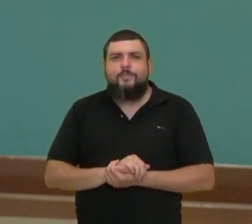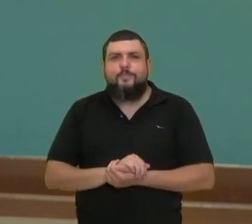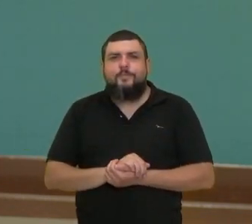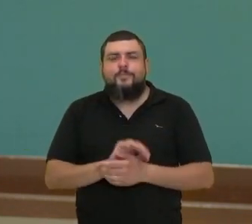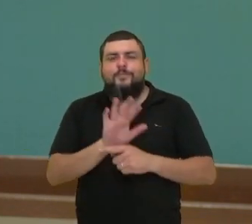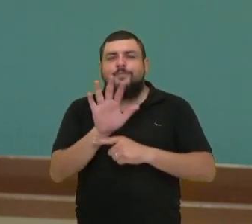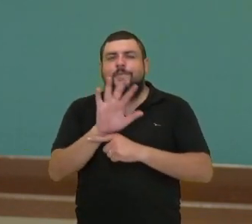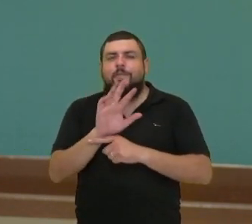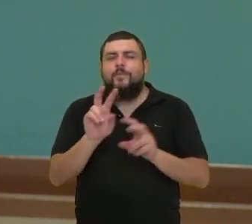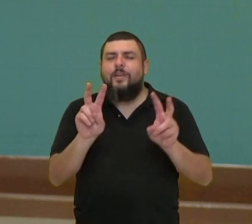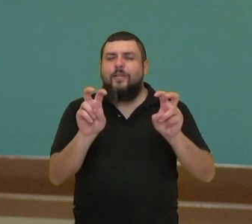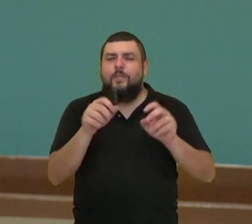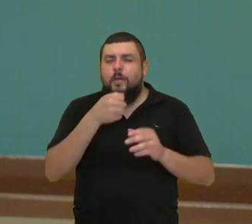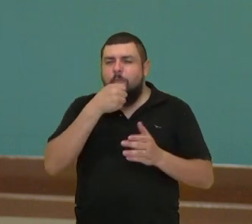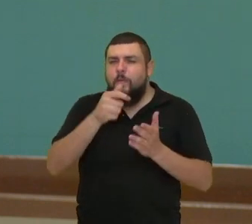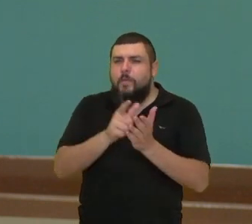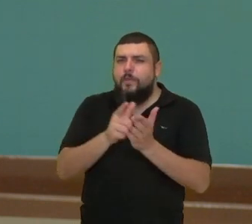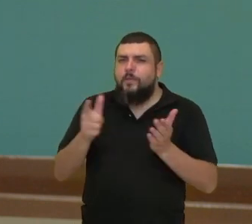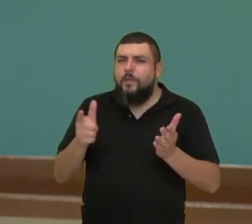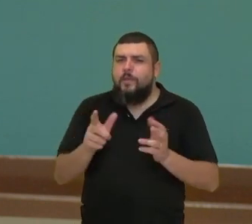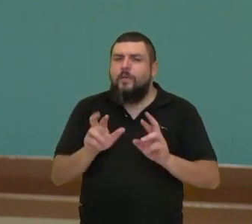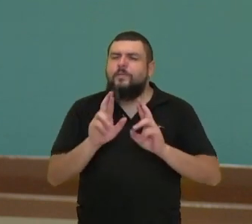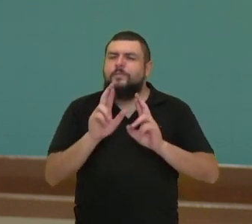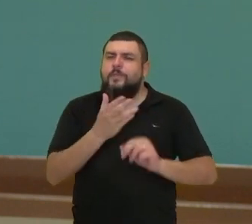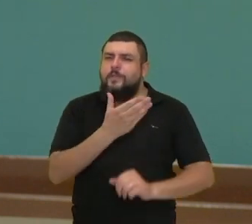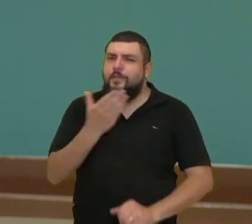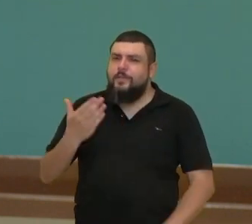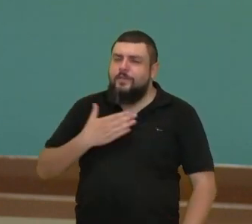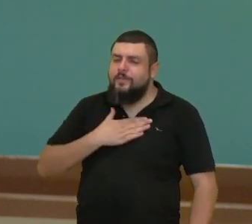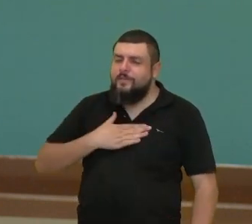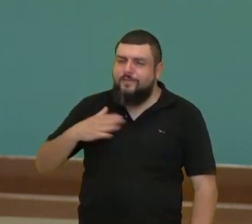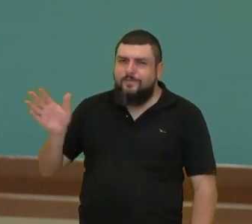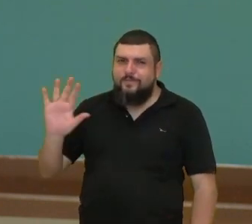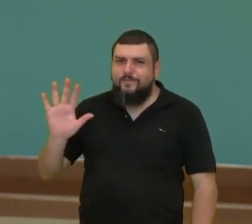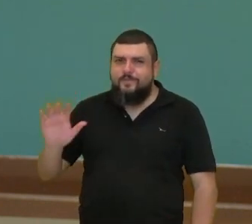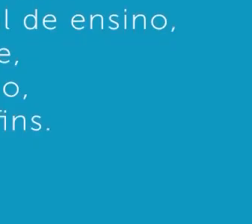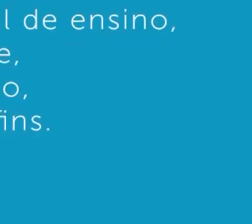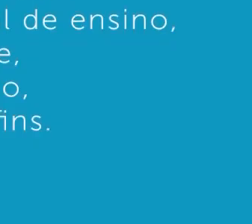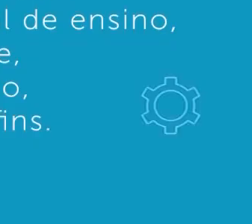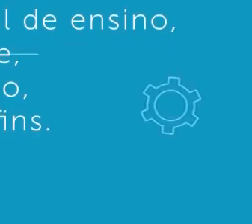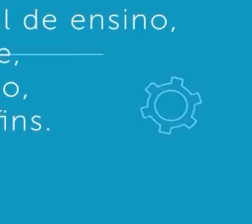vídeo, nós falamos sobre a reportagem. Eu espero que vocês tenham gostado. Até breve!